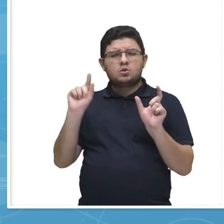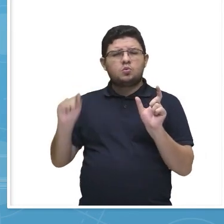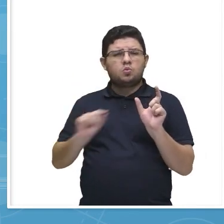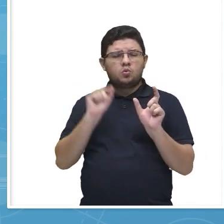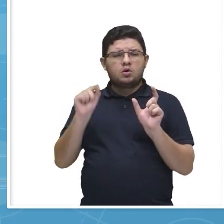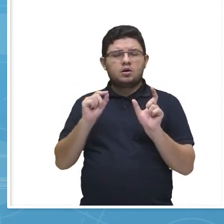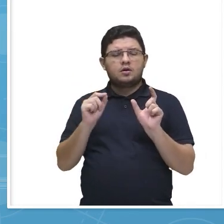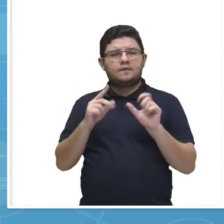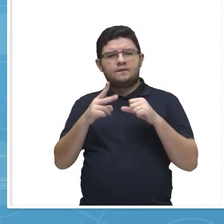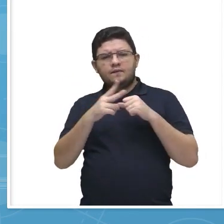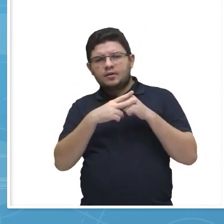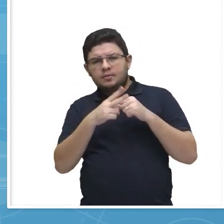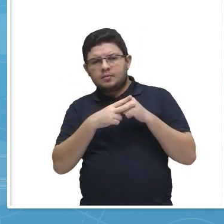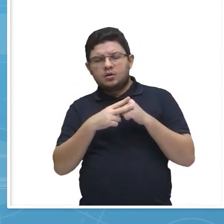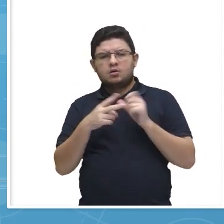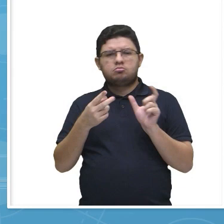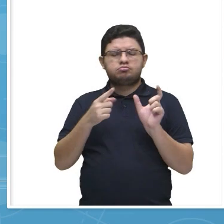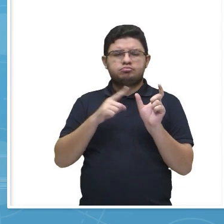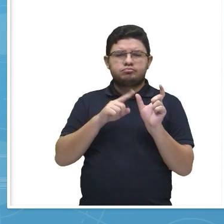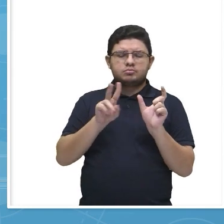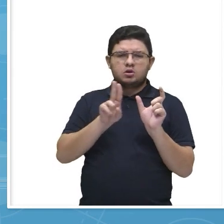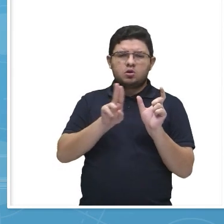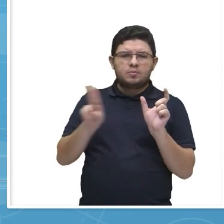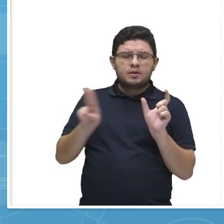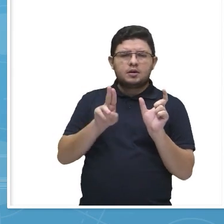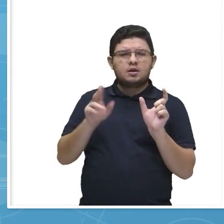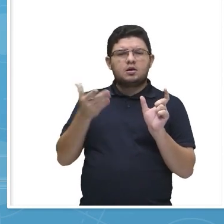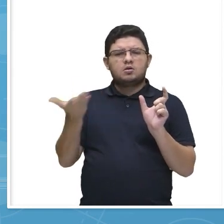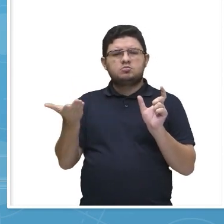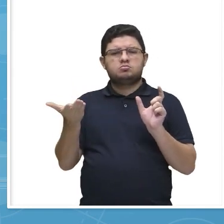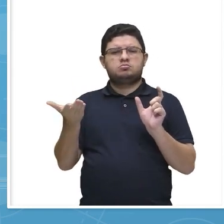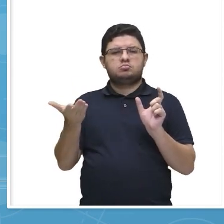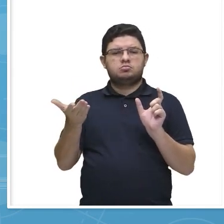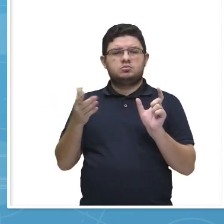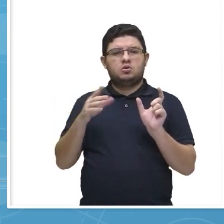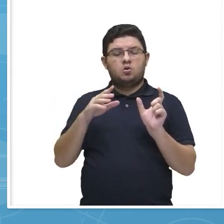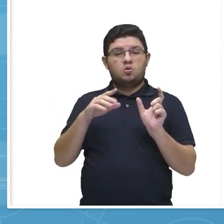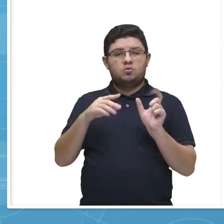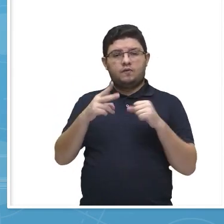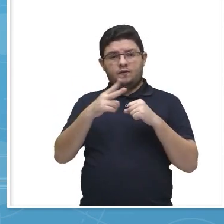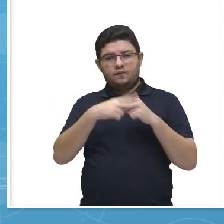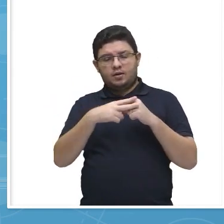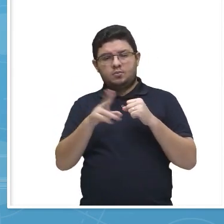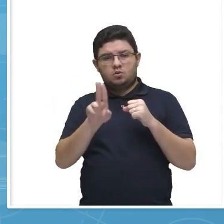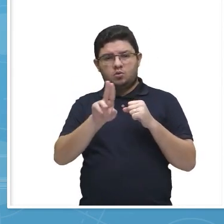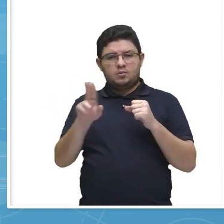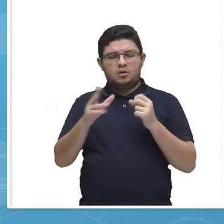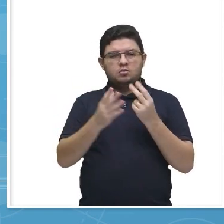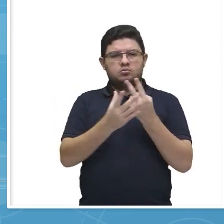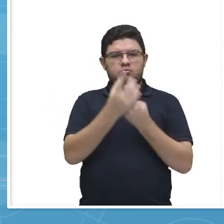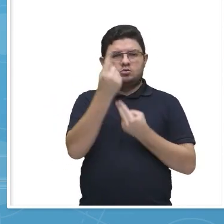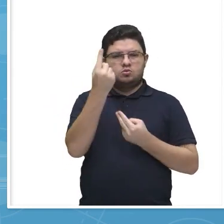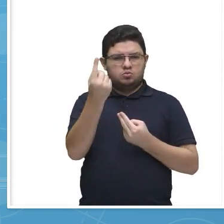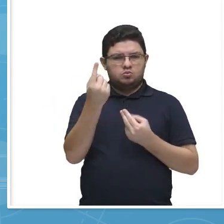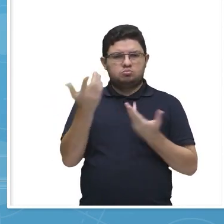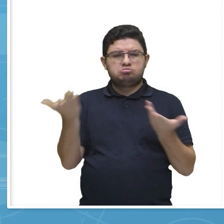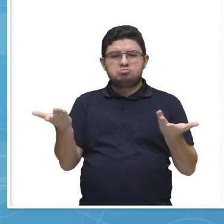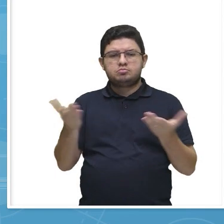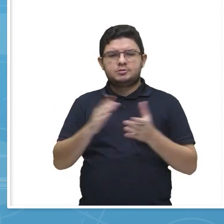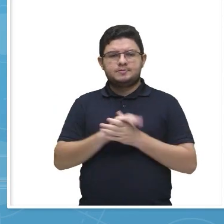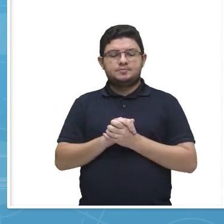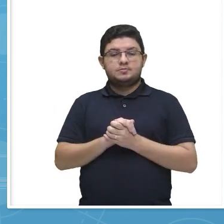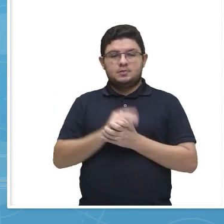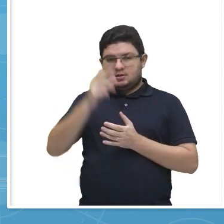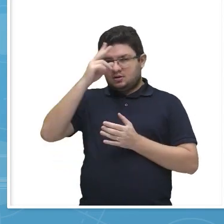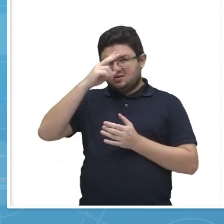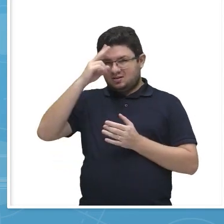ou verbo nominal? Qual é a palavra mais importante aí? A gente sabe que nos predicados verbais os verbos vão